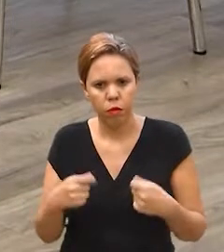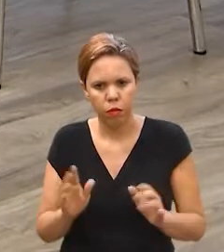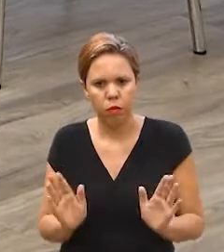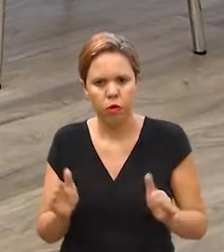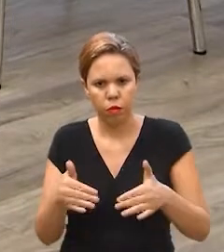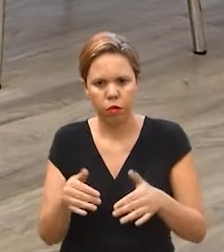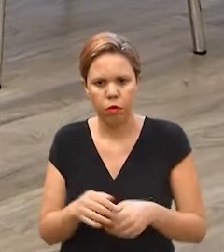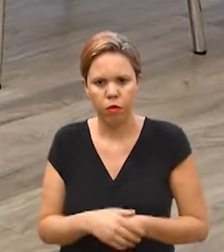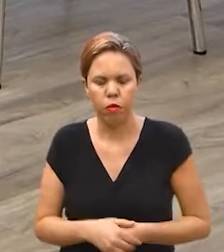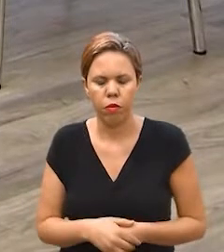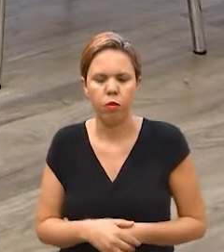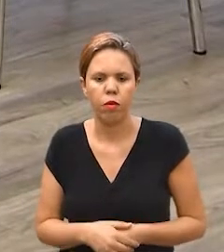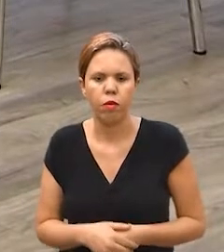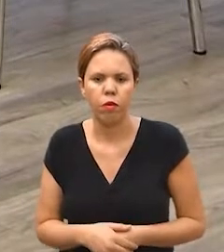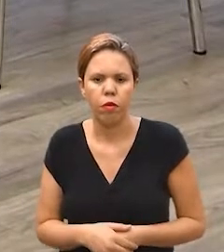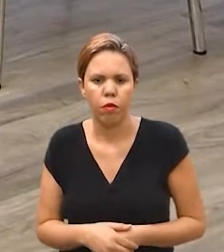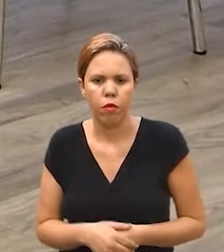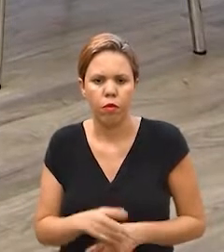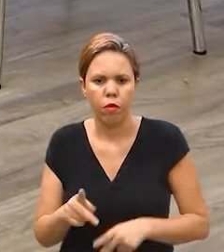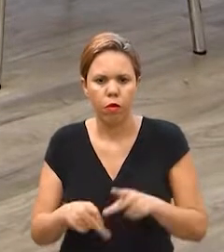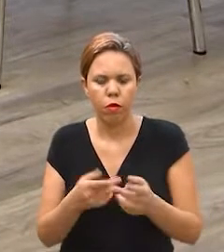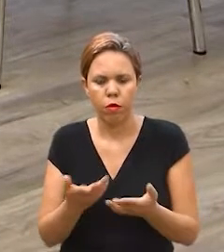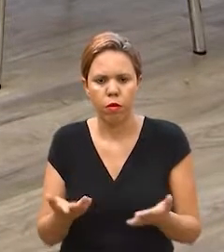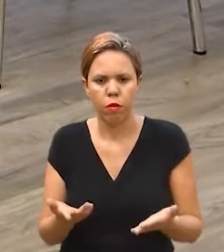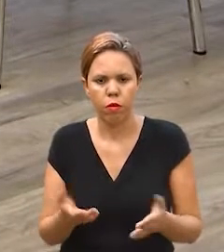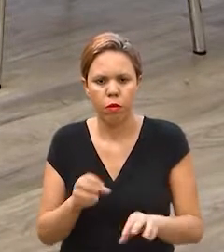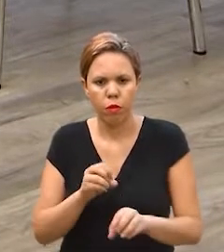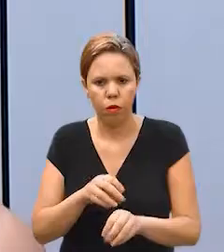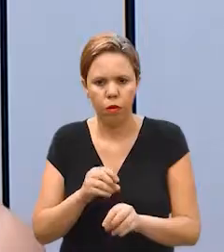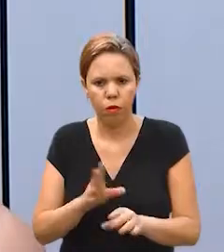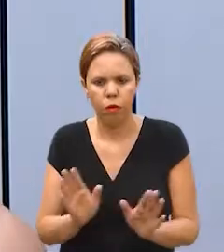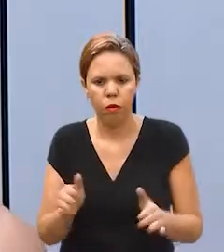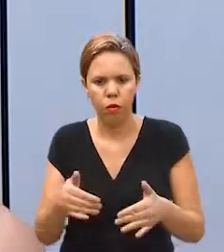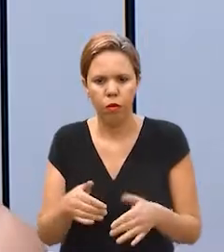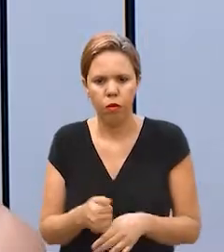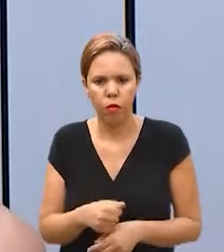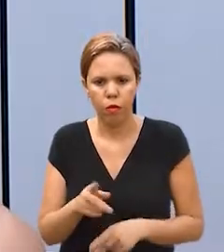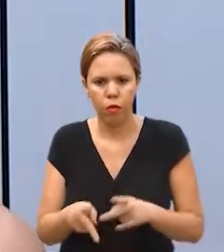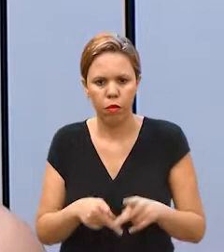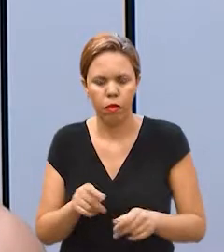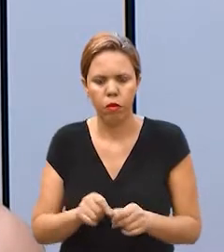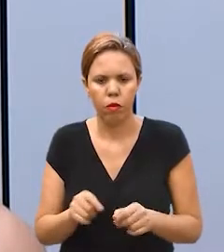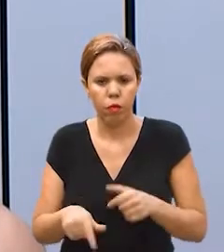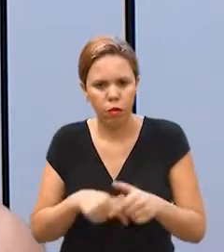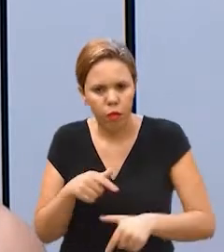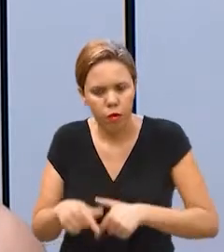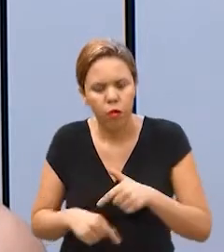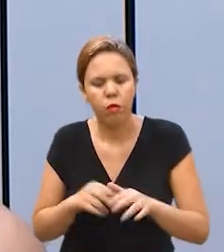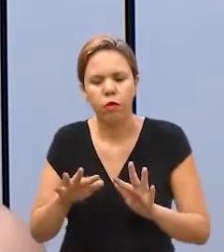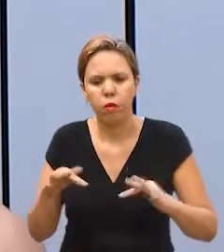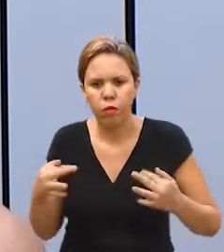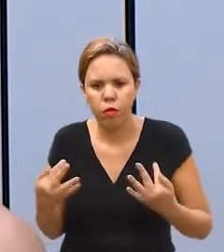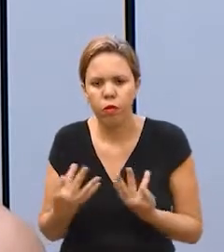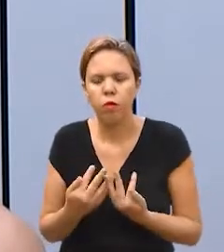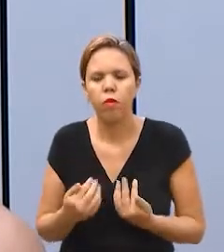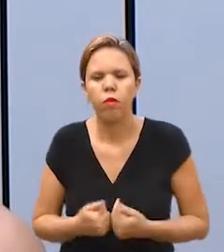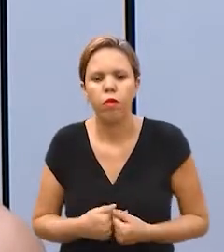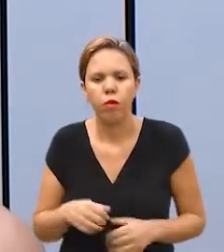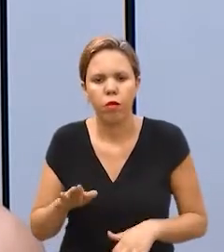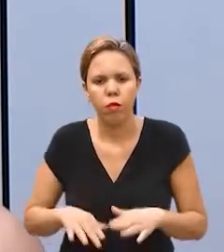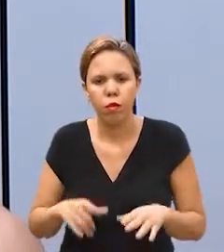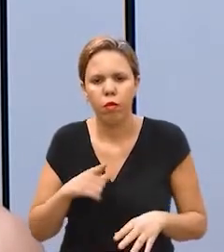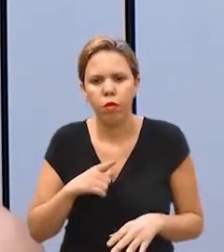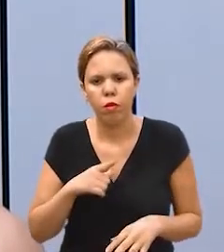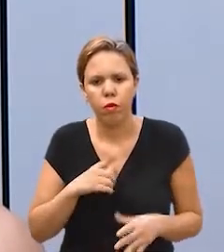para um público, é um tipo de ensino que precisa ser voltado para um público que trabalha, que tem família, que muitas vezes está empregado, amanhã